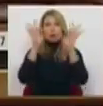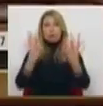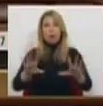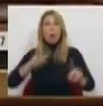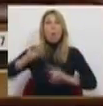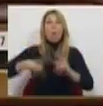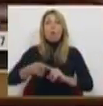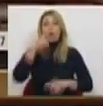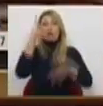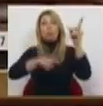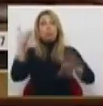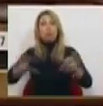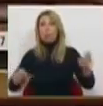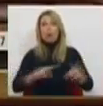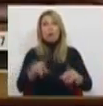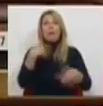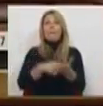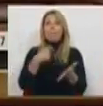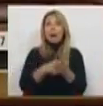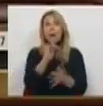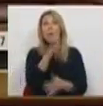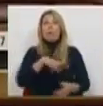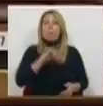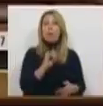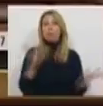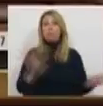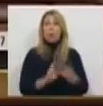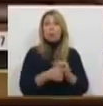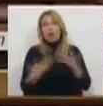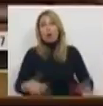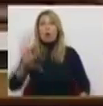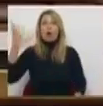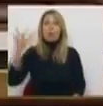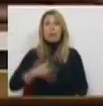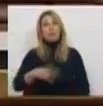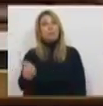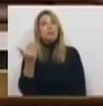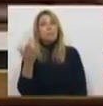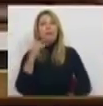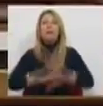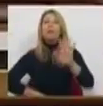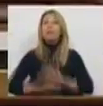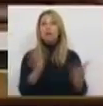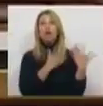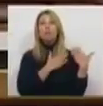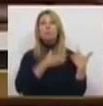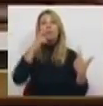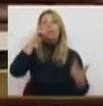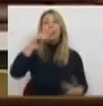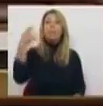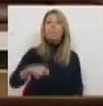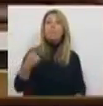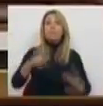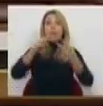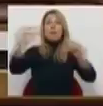a pagar o IMI, ao contrário da isenção que agora acontece. Ficou por fazer a responsabilização dos autarcas,